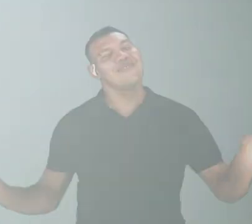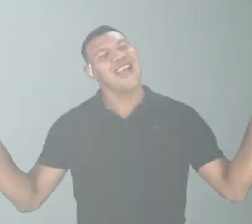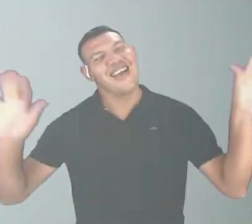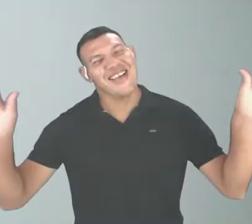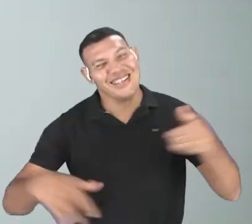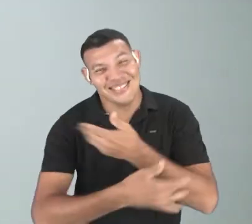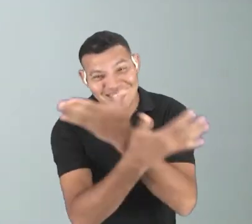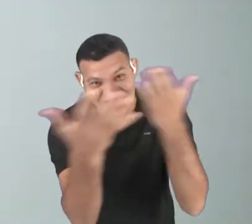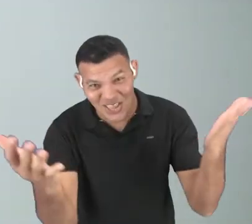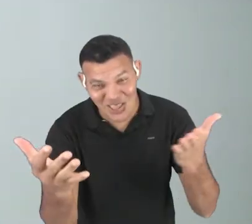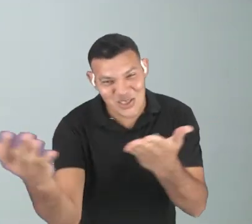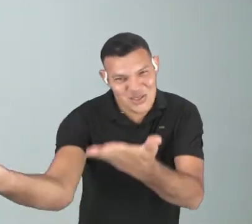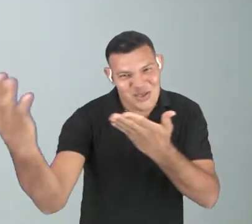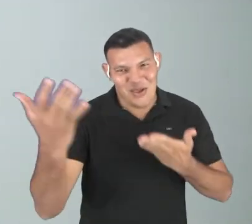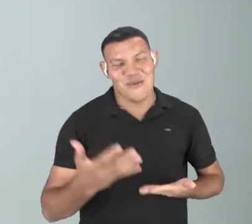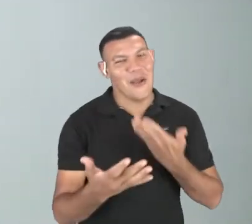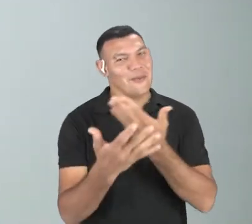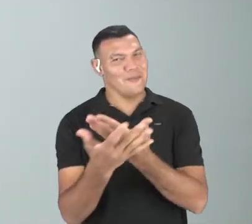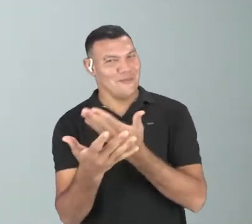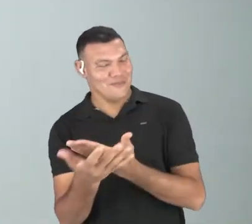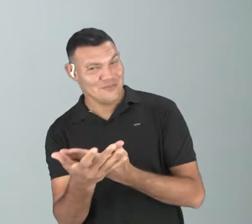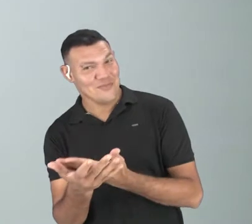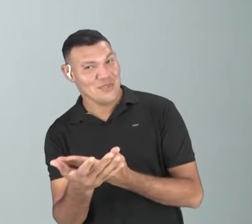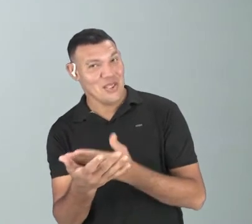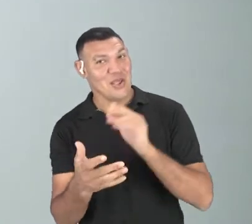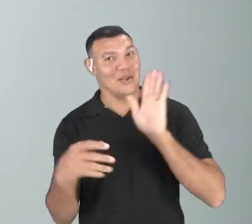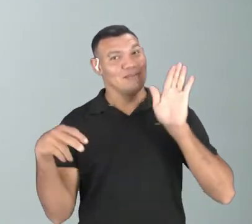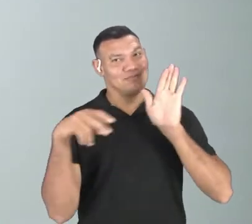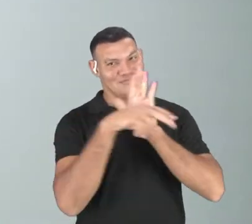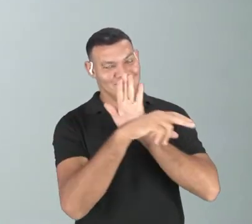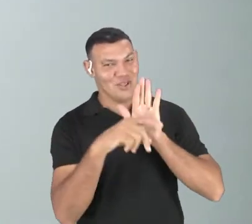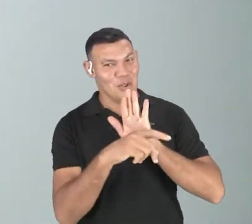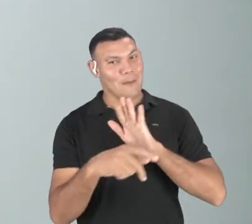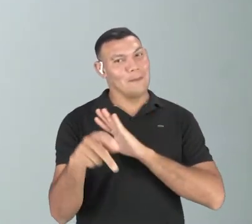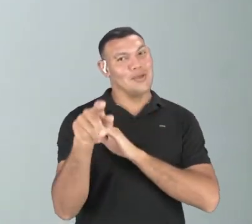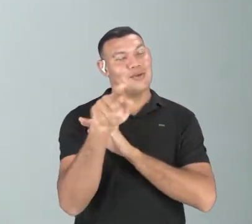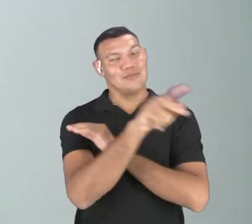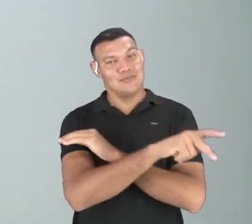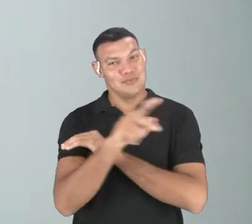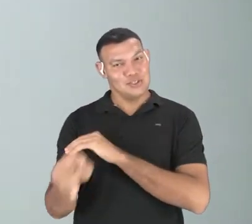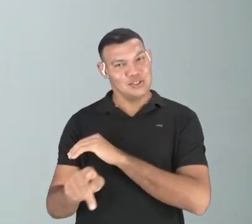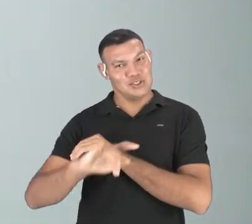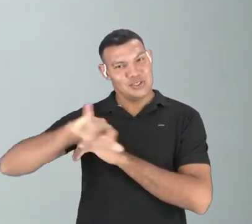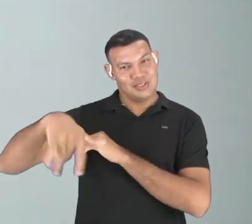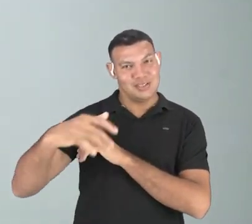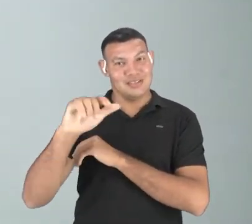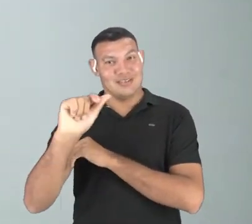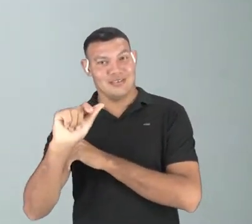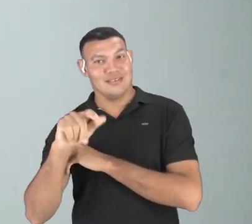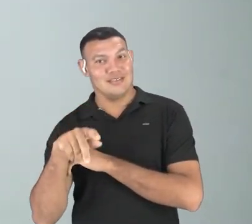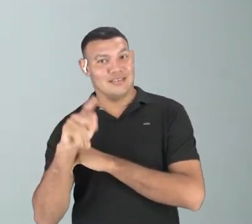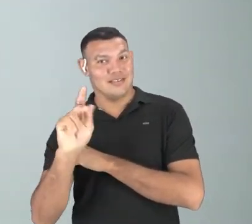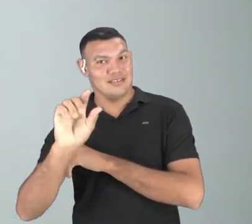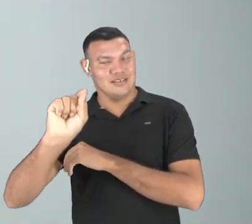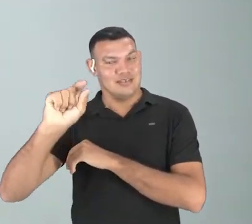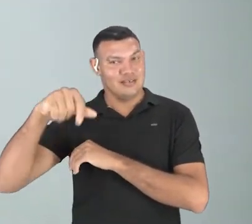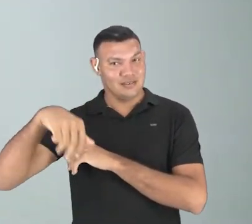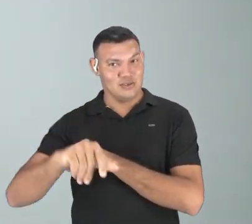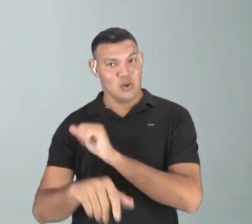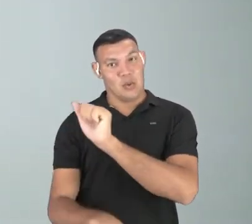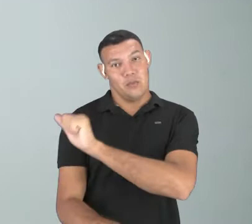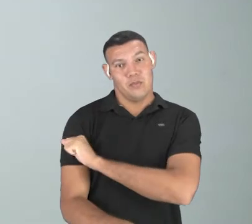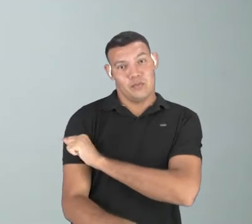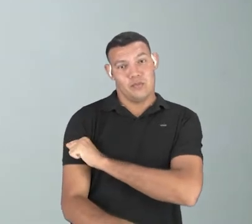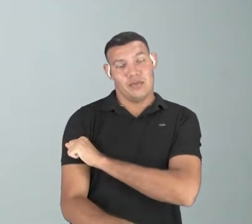e fala galera sejam bem-vindo a mais uma aula de biologia Eu sou professor Jackson Gama essa hora voltar para os alunos da 1ª